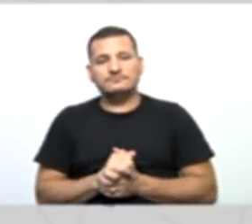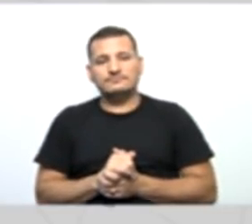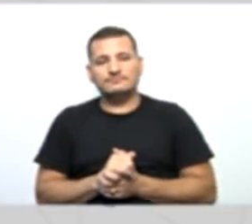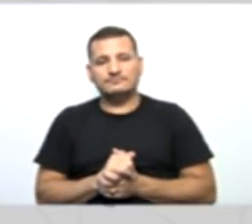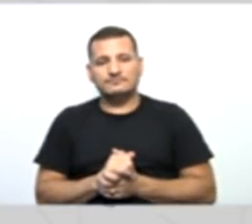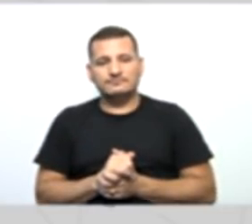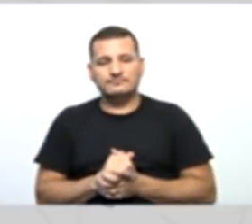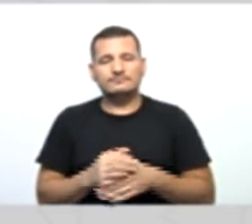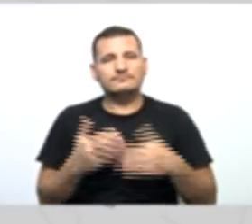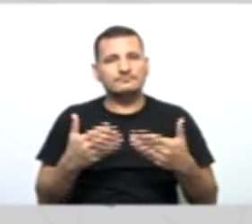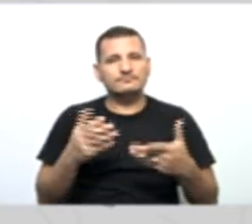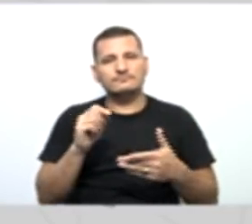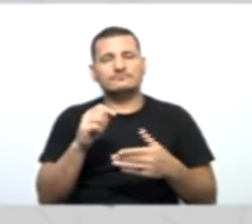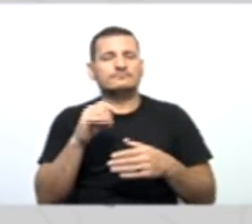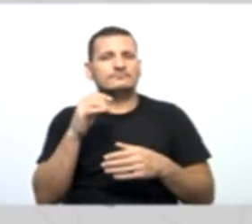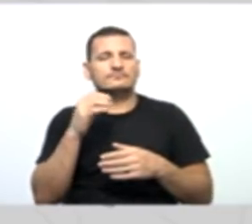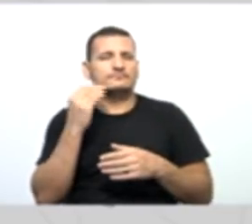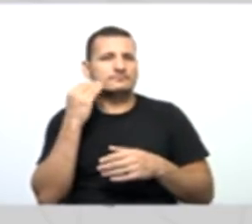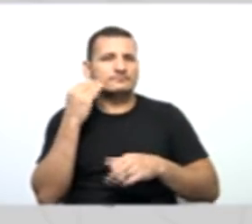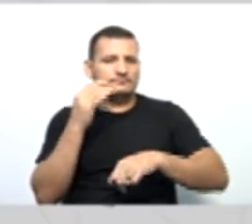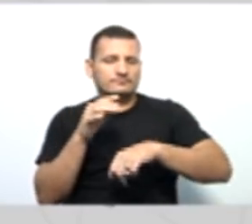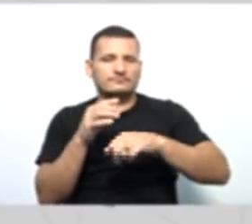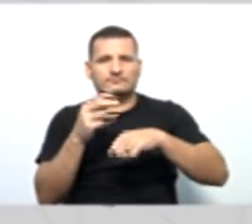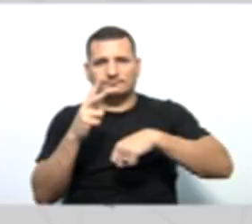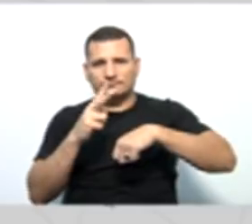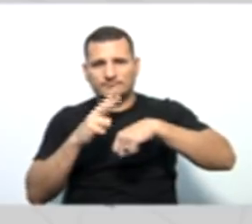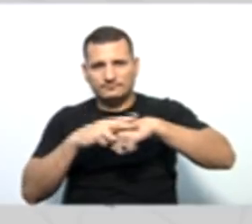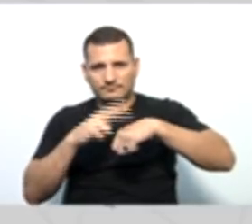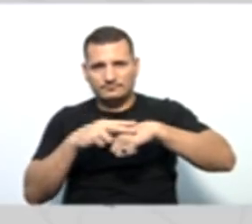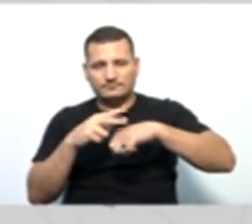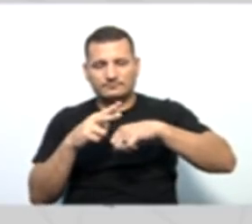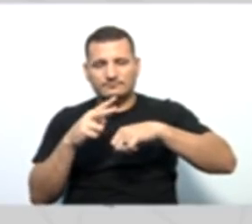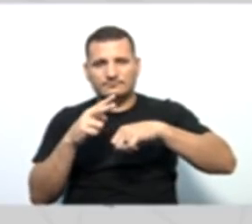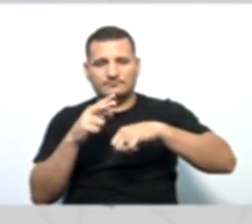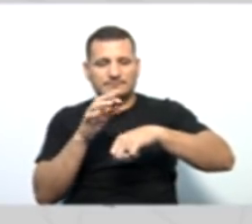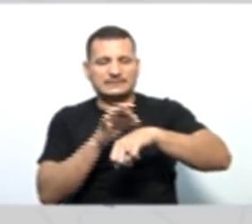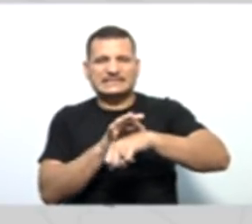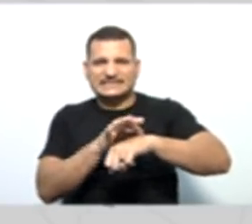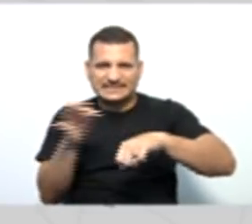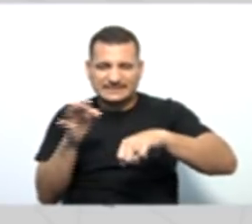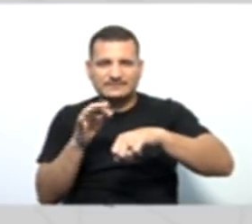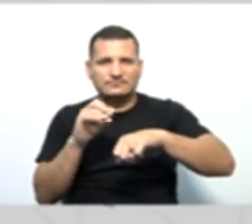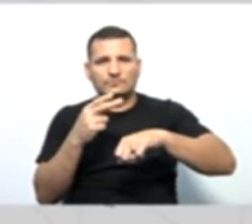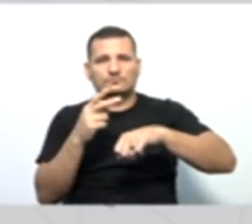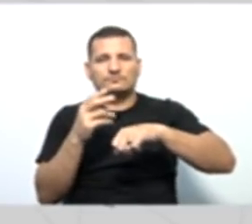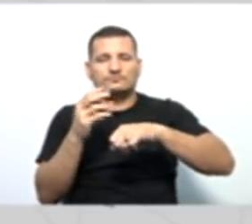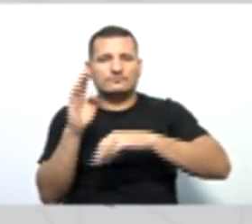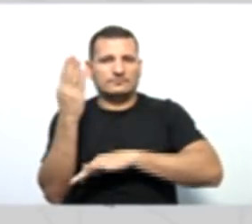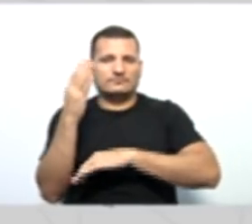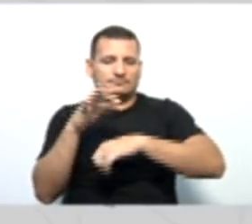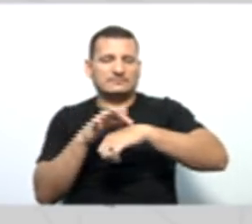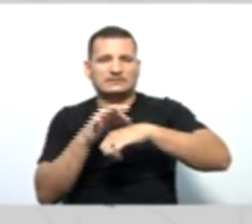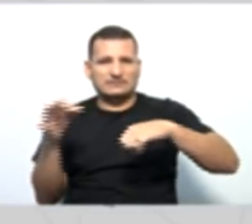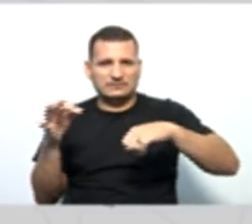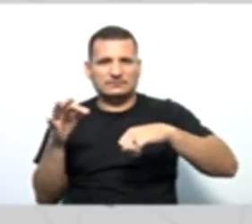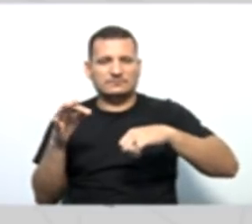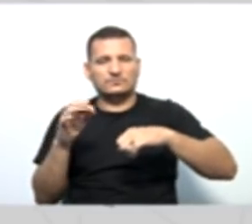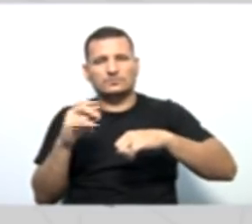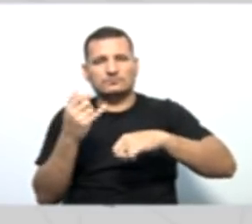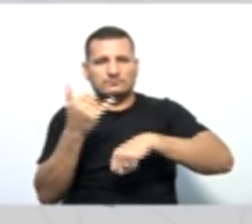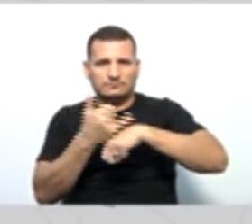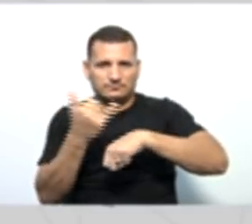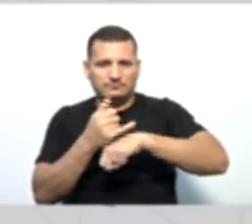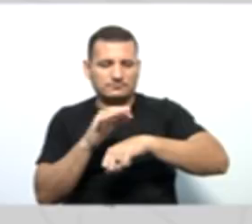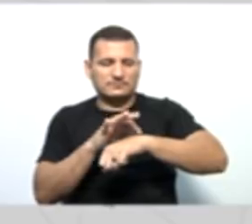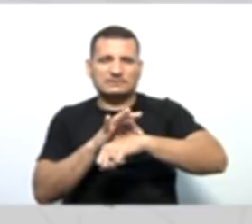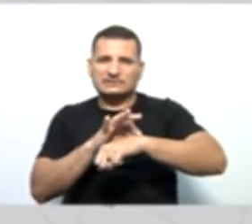retirar farpas, ok? Vidros, caso isso seja um pouquinho, né? Se você note isso lá, farpas, vidros, partículas de metal